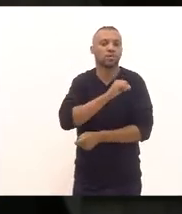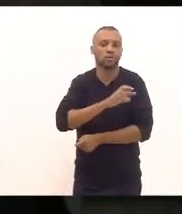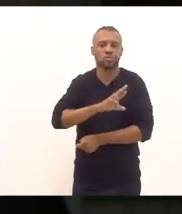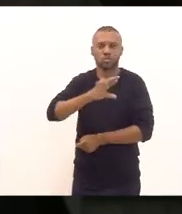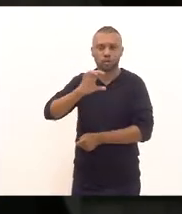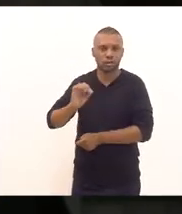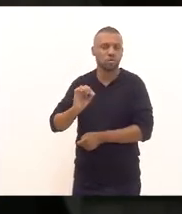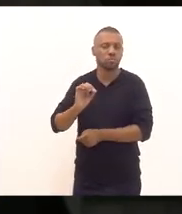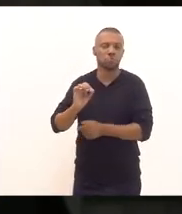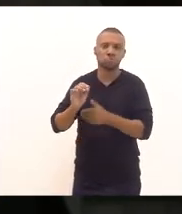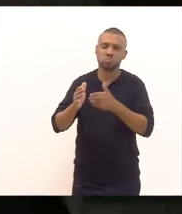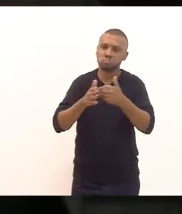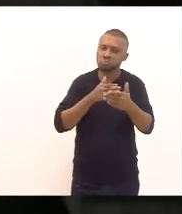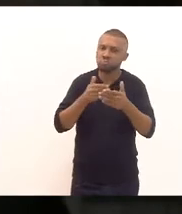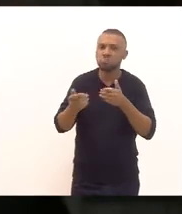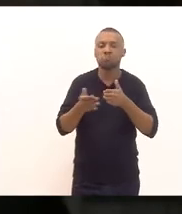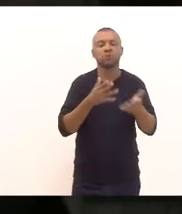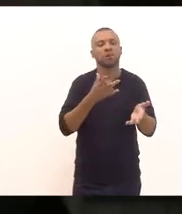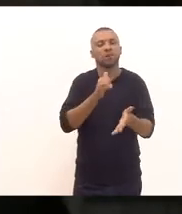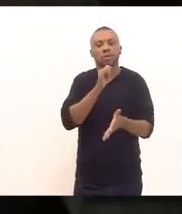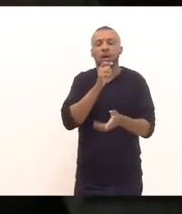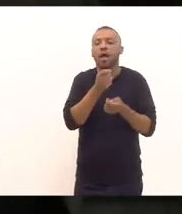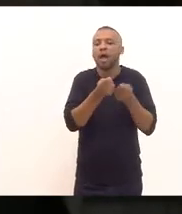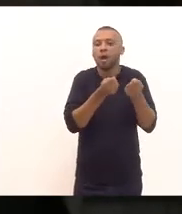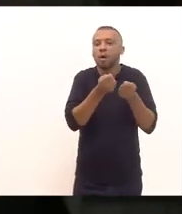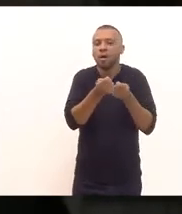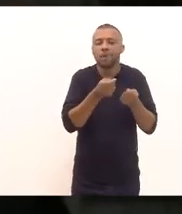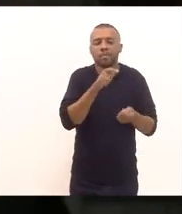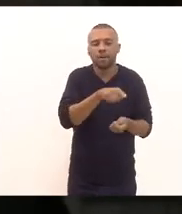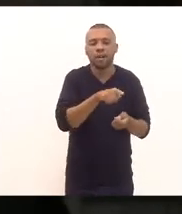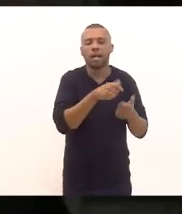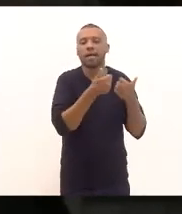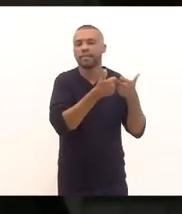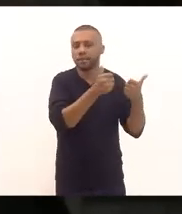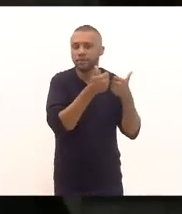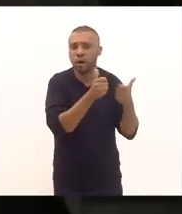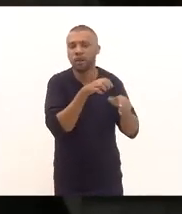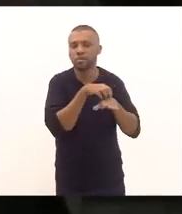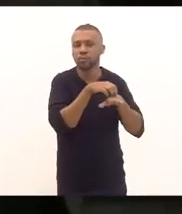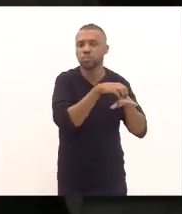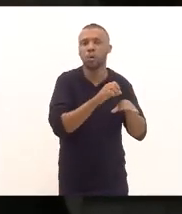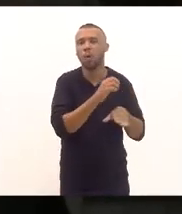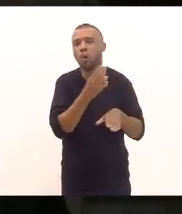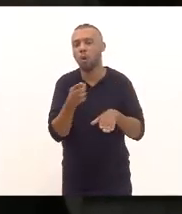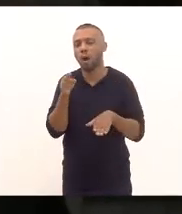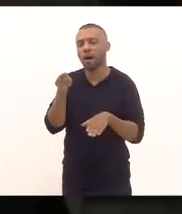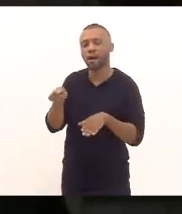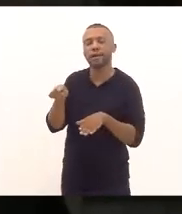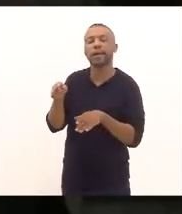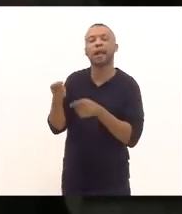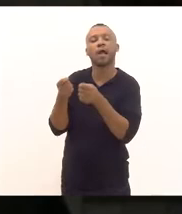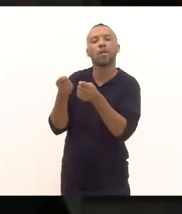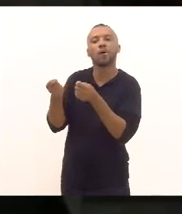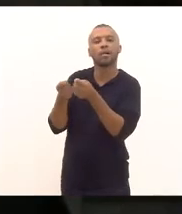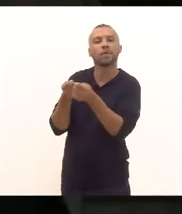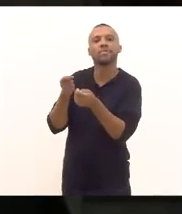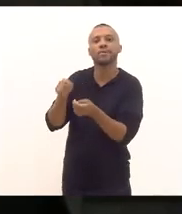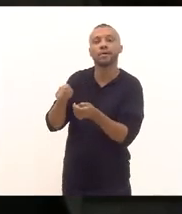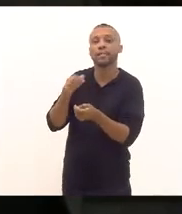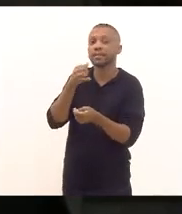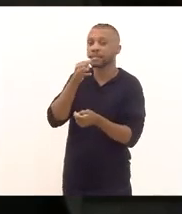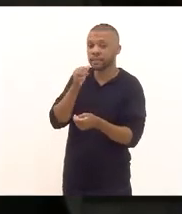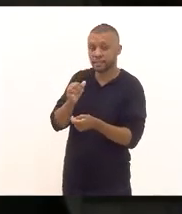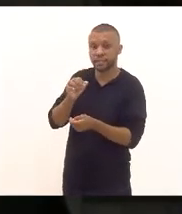sejam aqueles regulados pela agetransp sejam aqueles regulados pela a